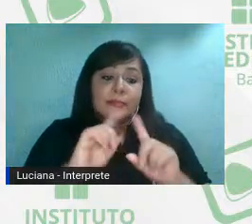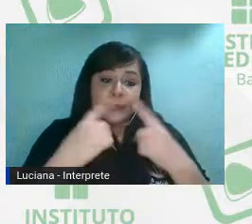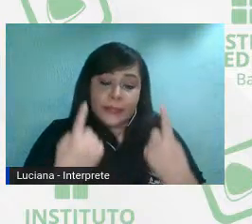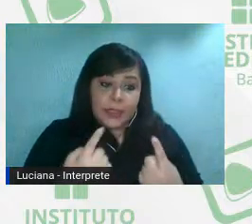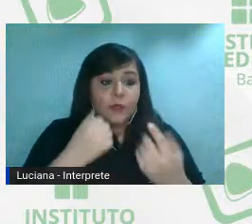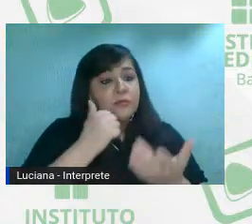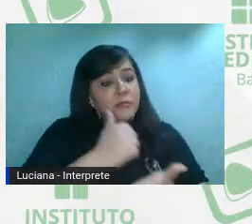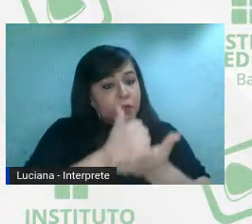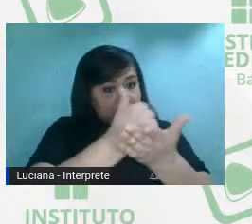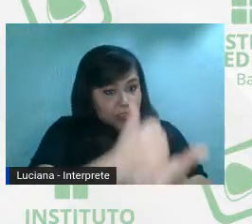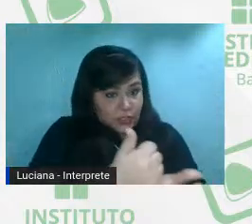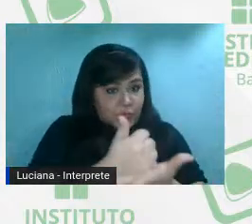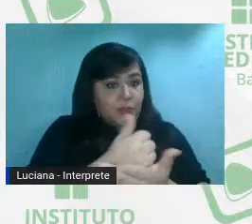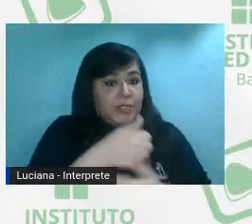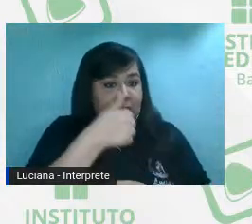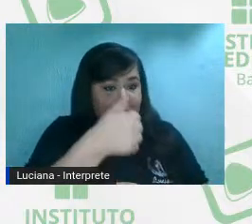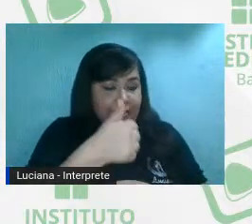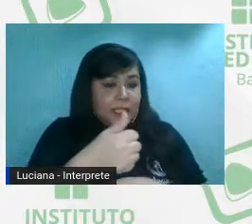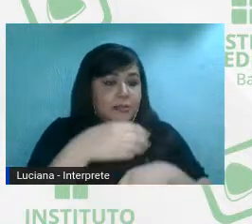aí que eu já estou compartilhando tela.